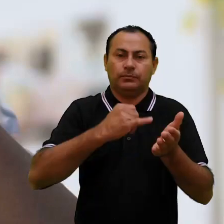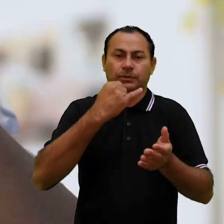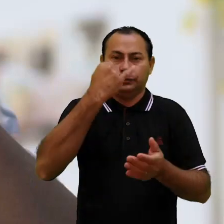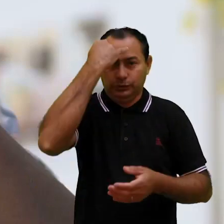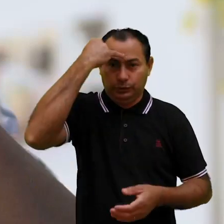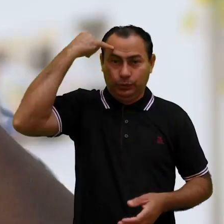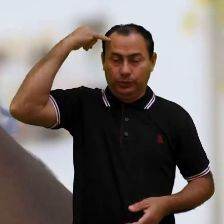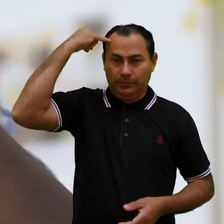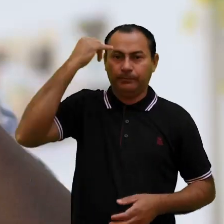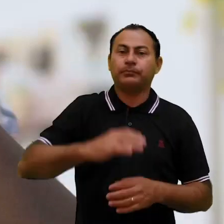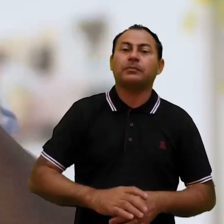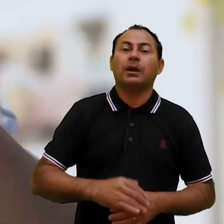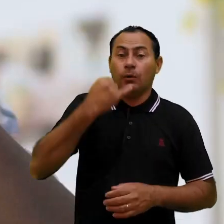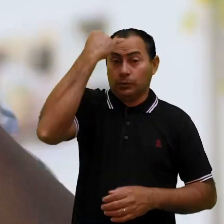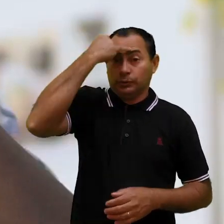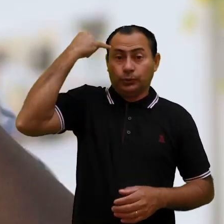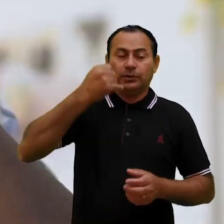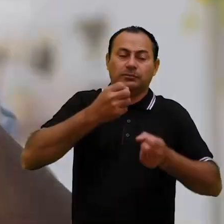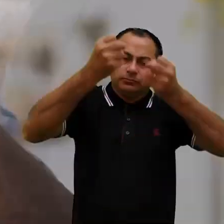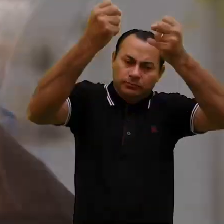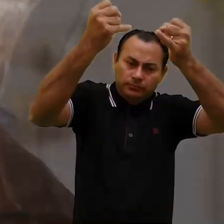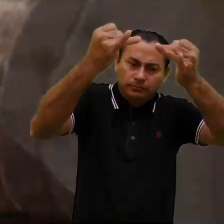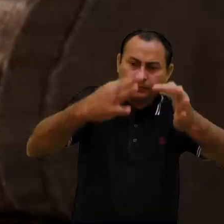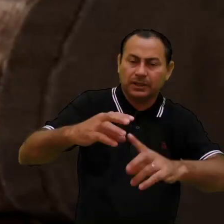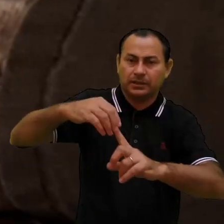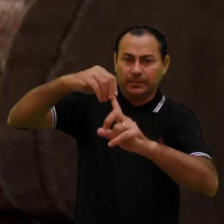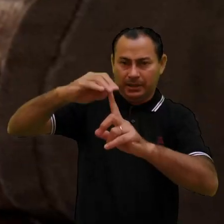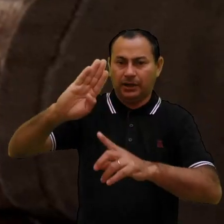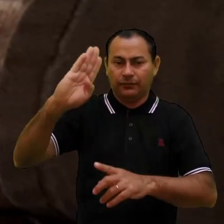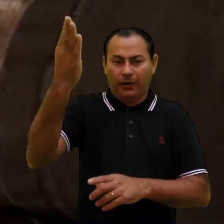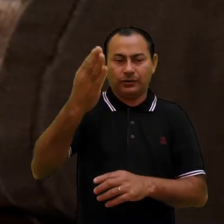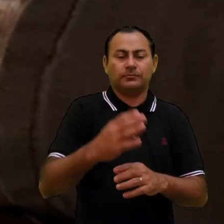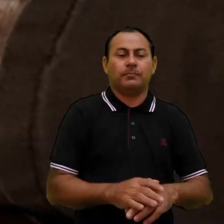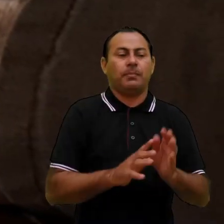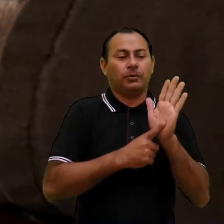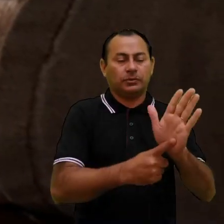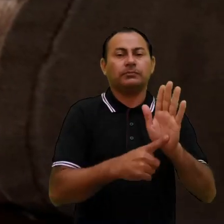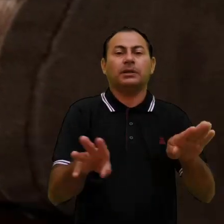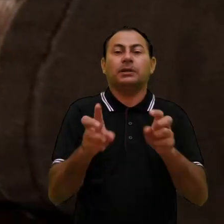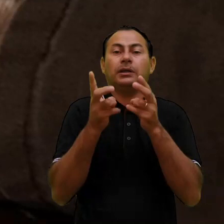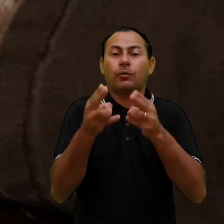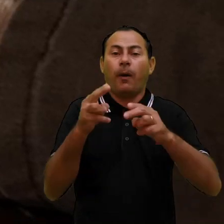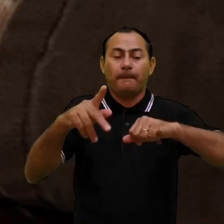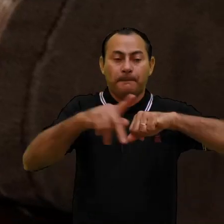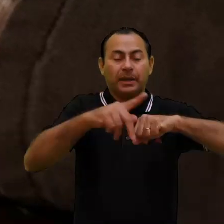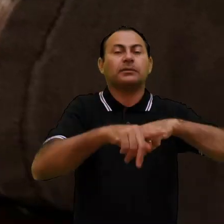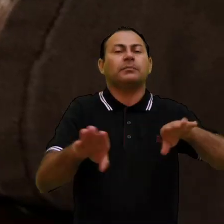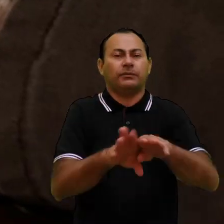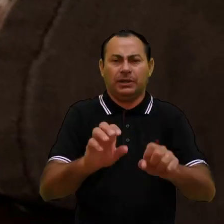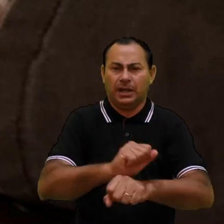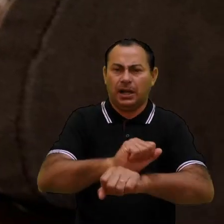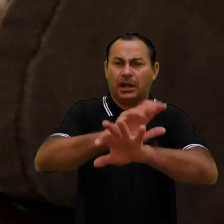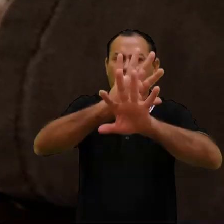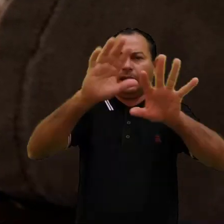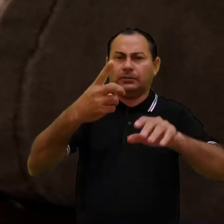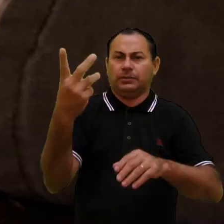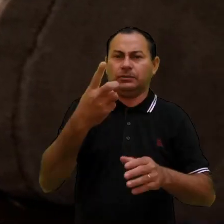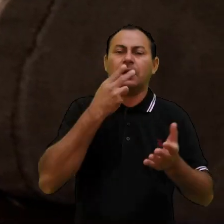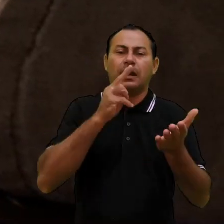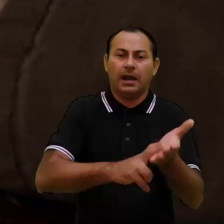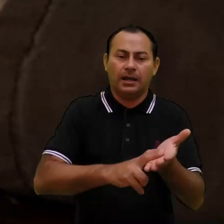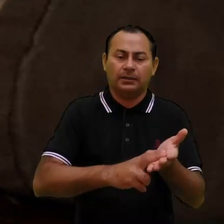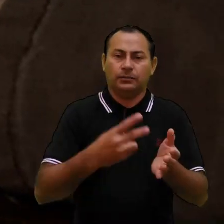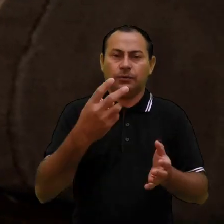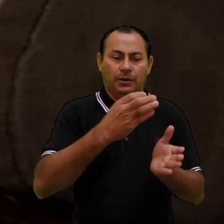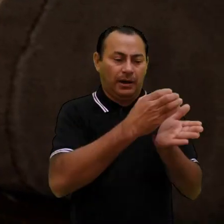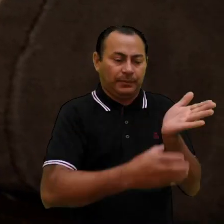Judas. Judas descreveu claramente esses mestres apóstatas, assim como Pedro também foi bem explícito na sua segunda carta, capítulo